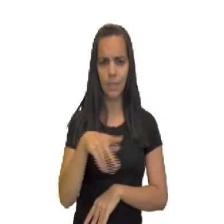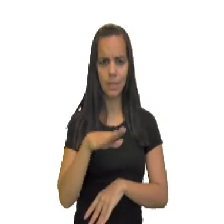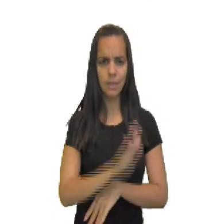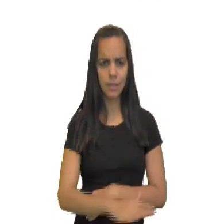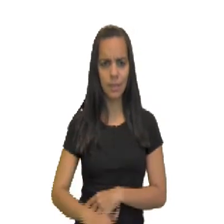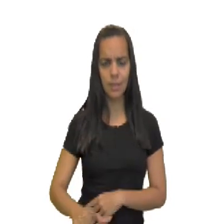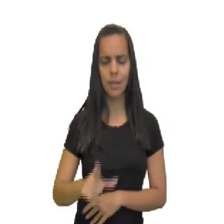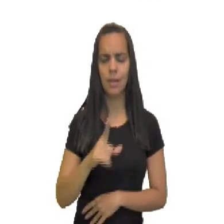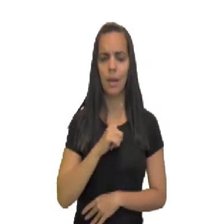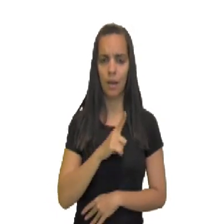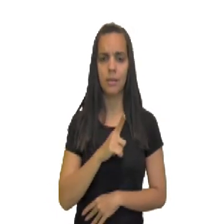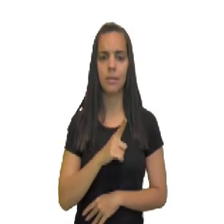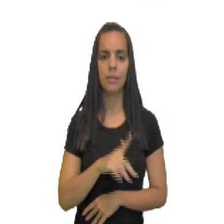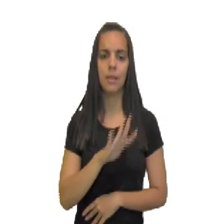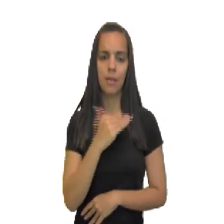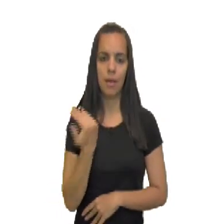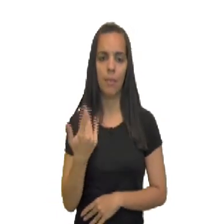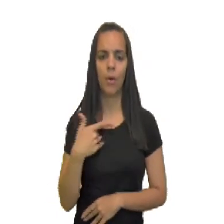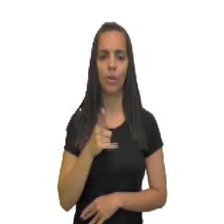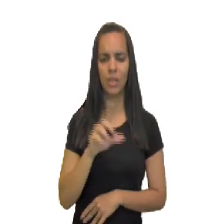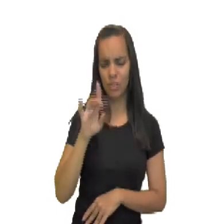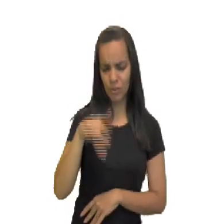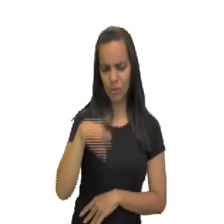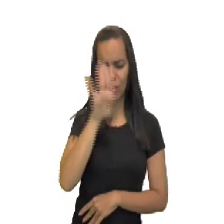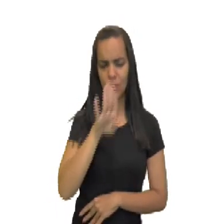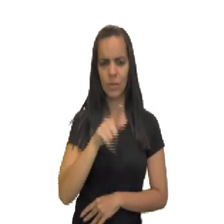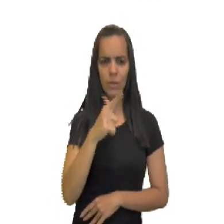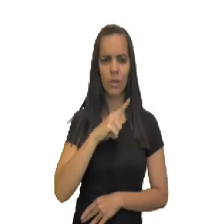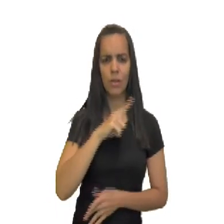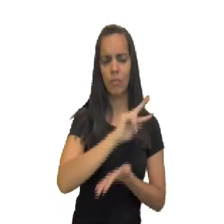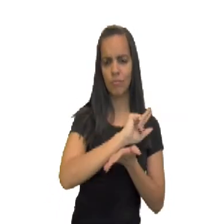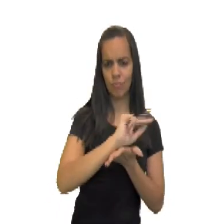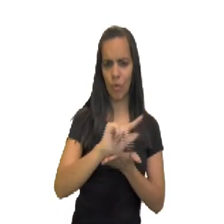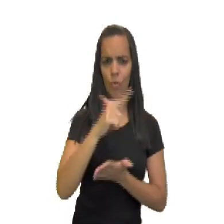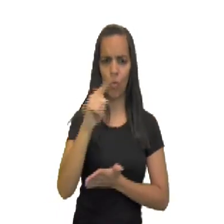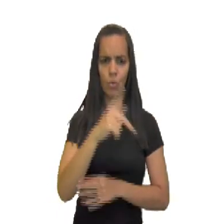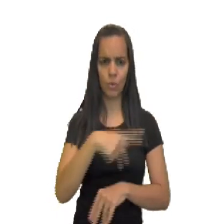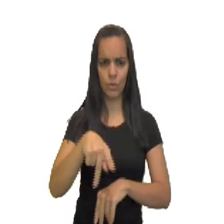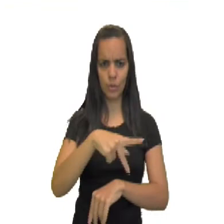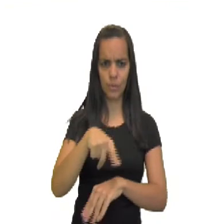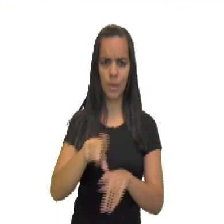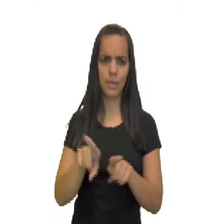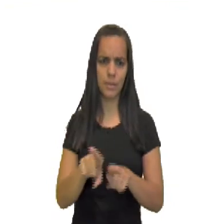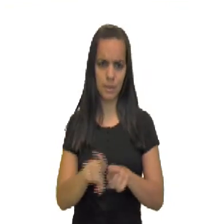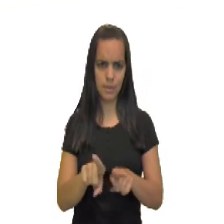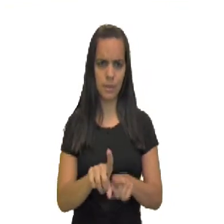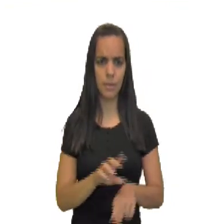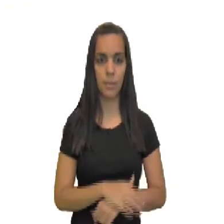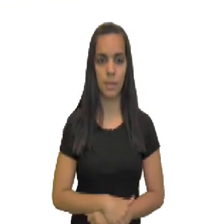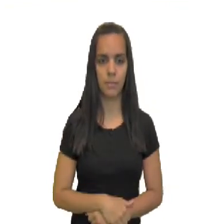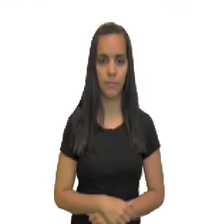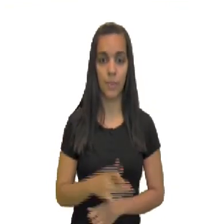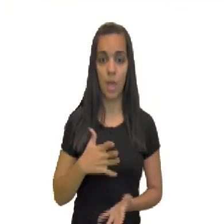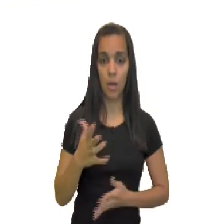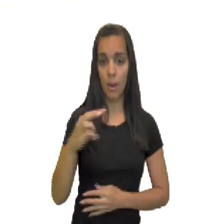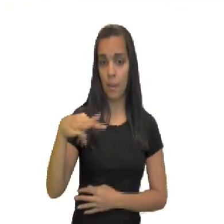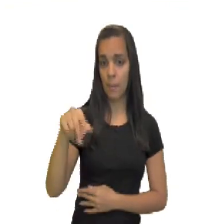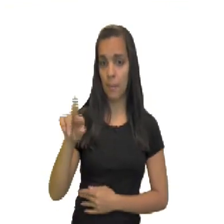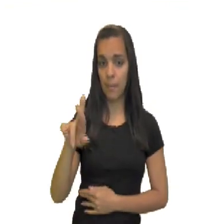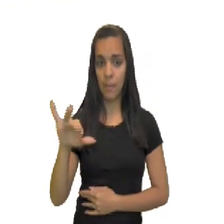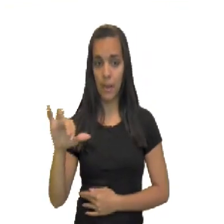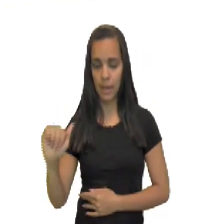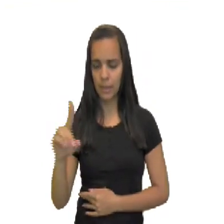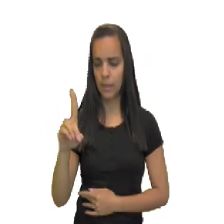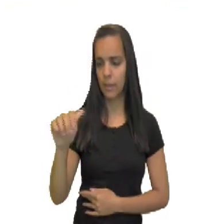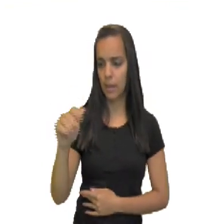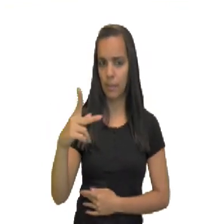também em países da África e da América Central. E agora nós chegamos a Maria da Penha, a qual a